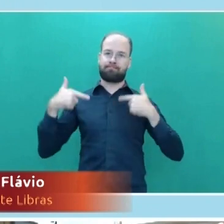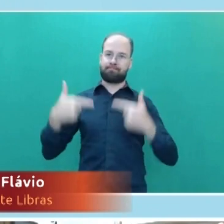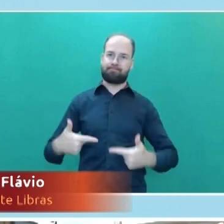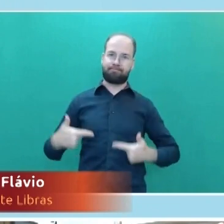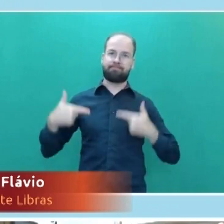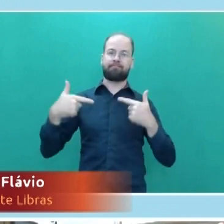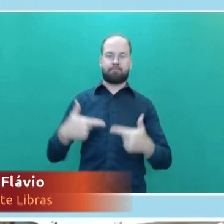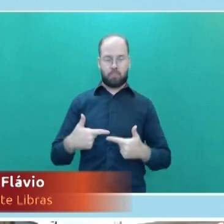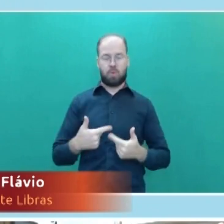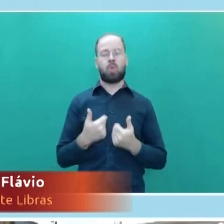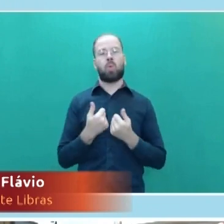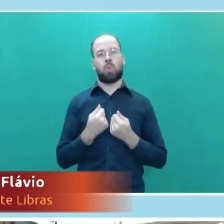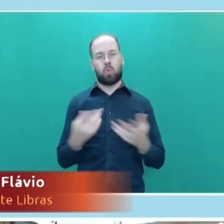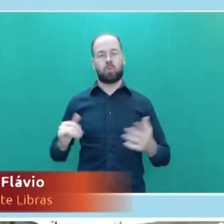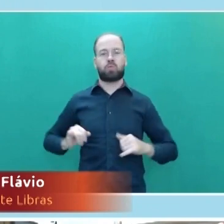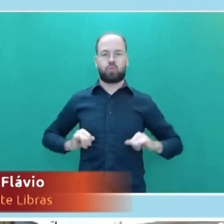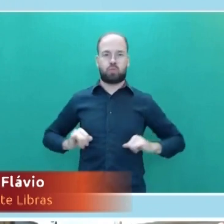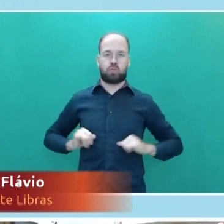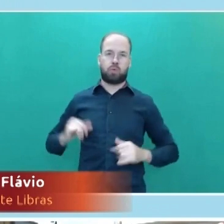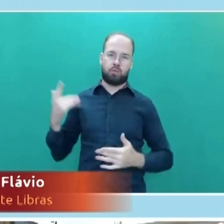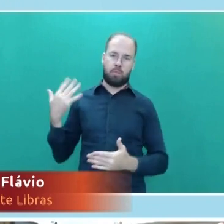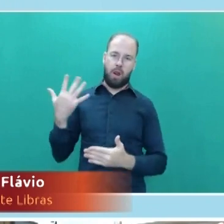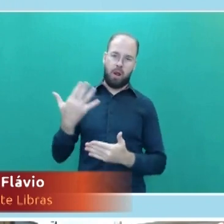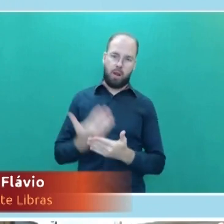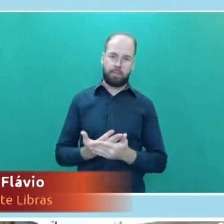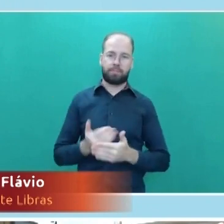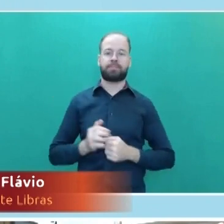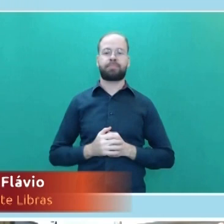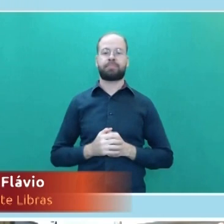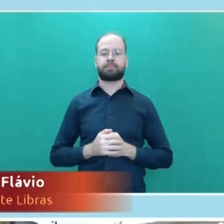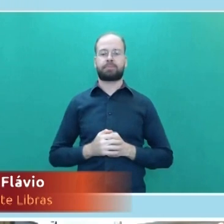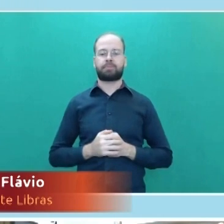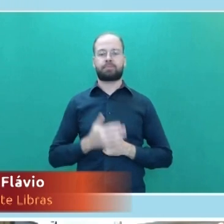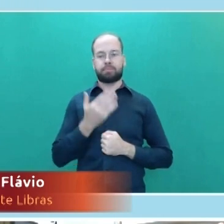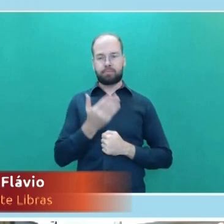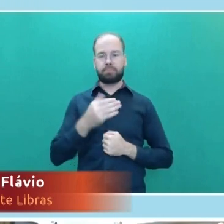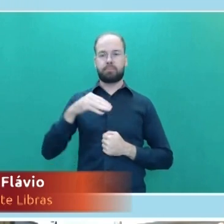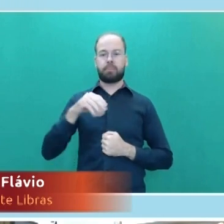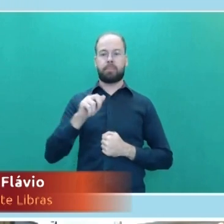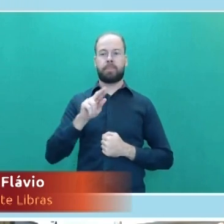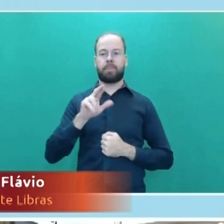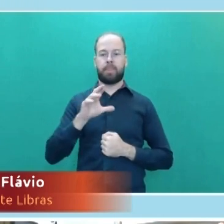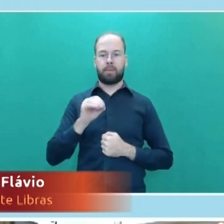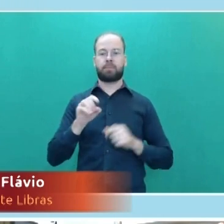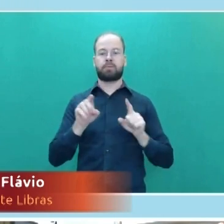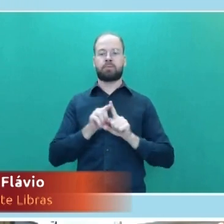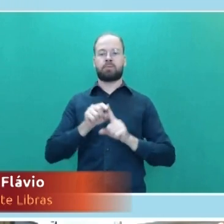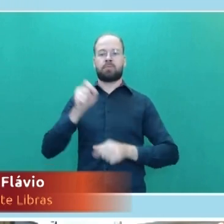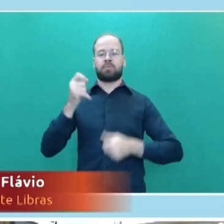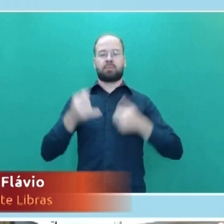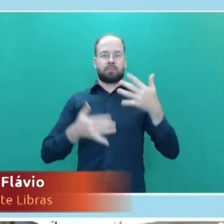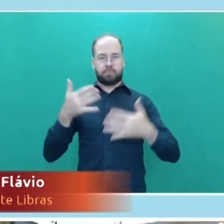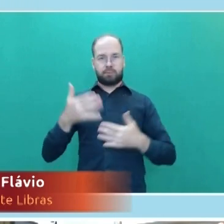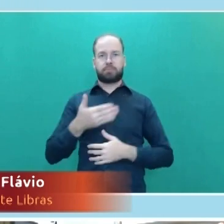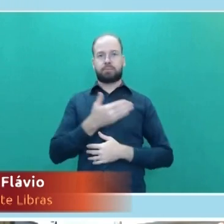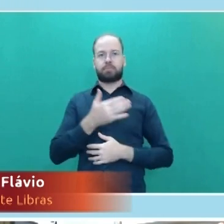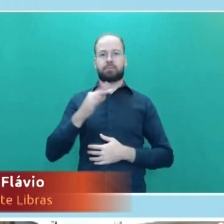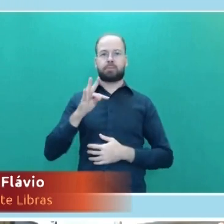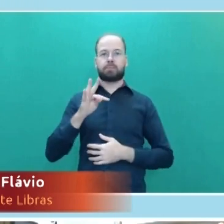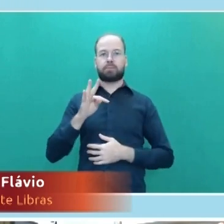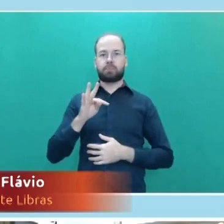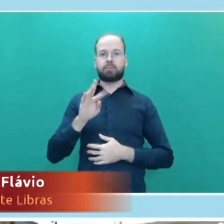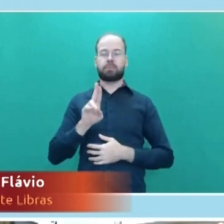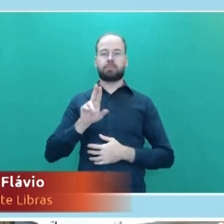duras penas, né? Marco, quero a sua análise também. O Túlio já tocou em alguns pontos que a gente vai falar um pouco, né,